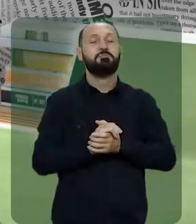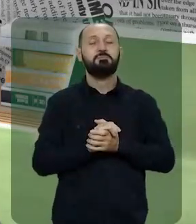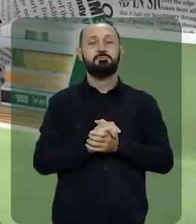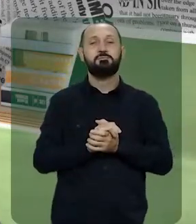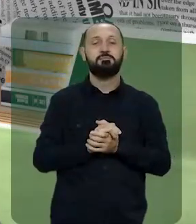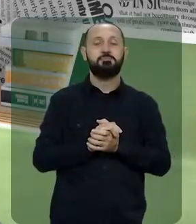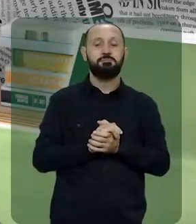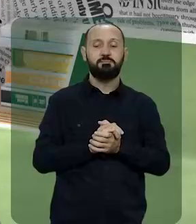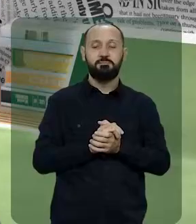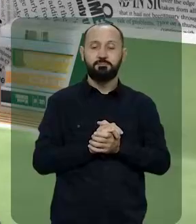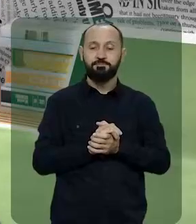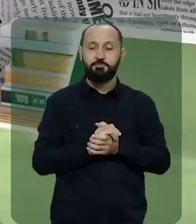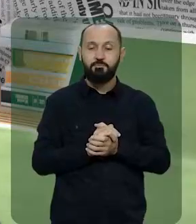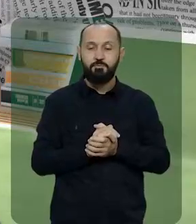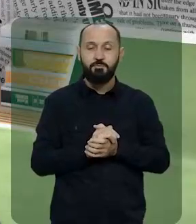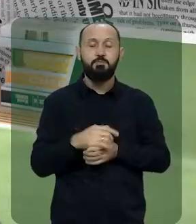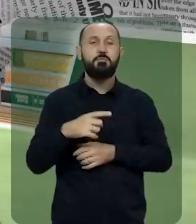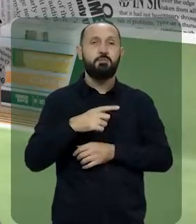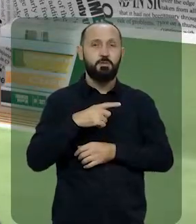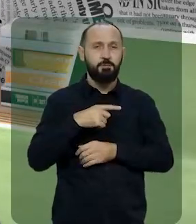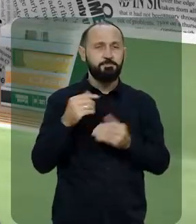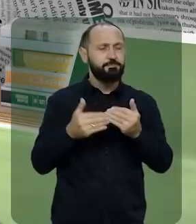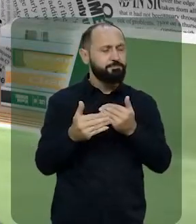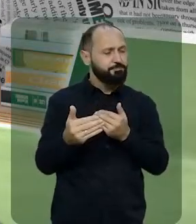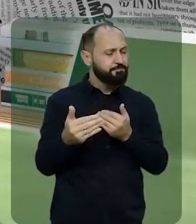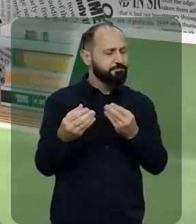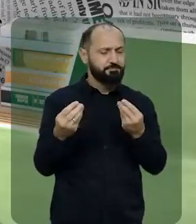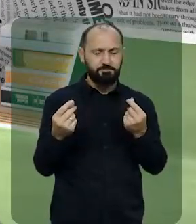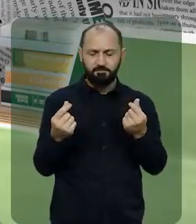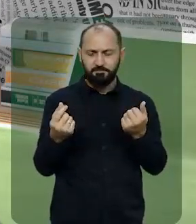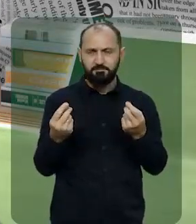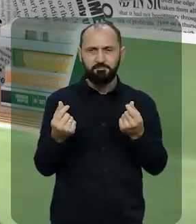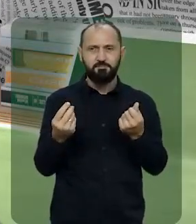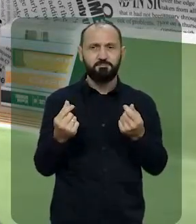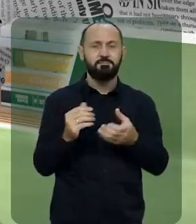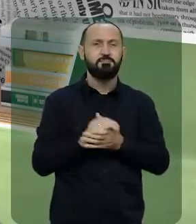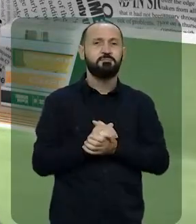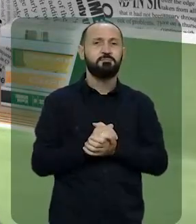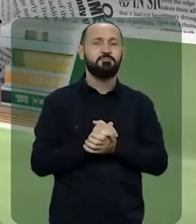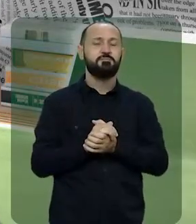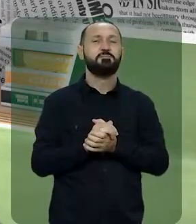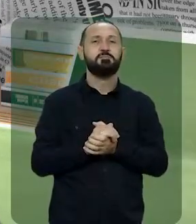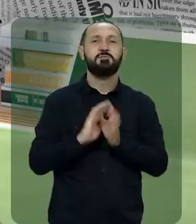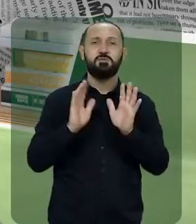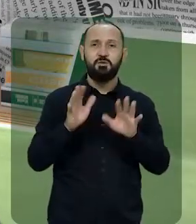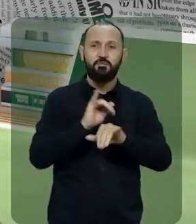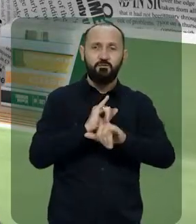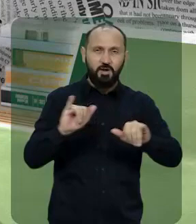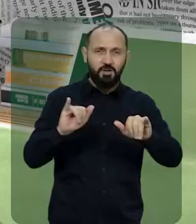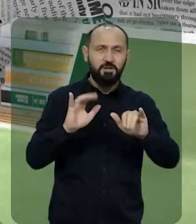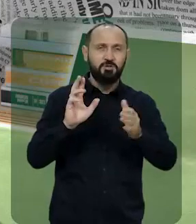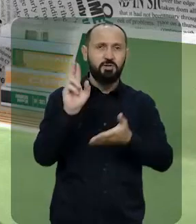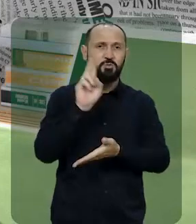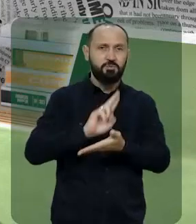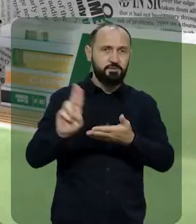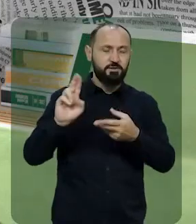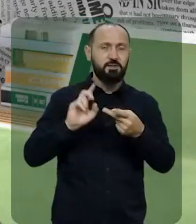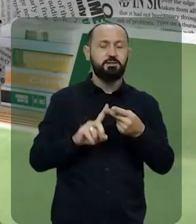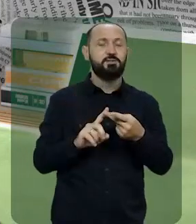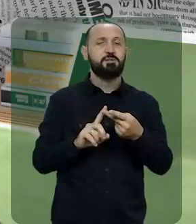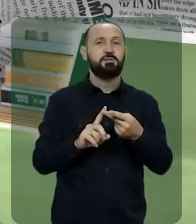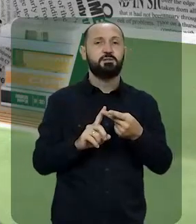acidentes, atropelamentos contra as pessoas idosas estão aumentando muito. Tem tido um número alto, né?